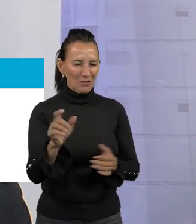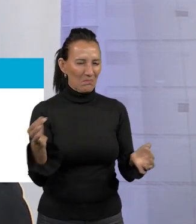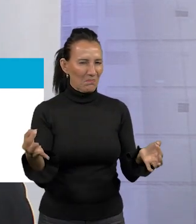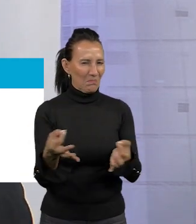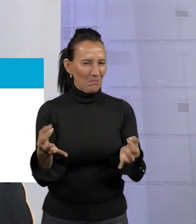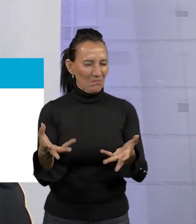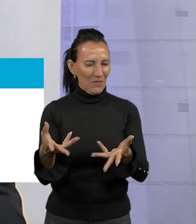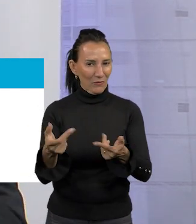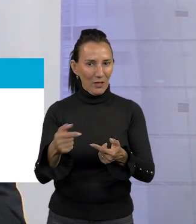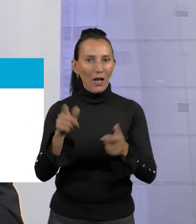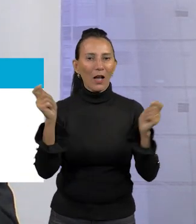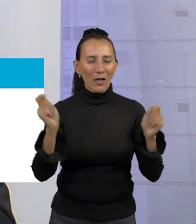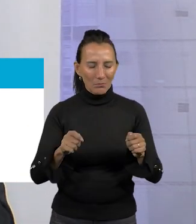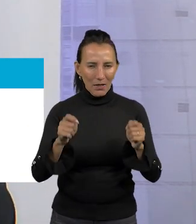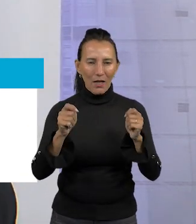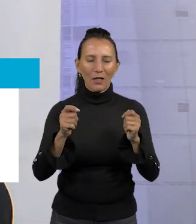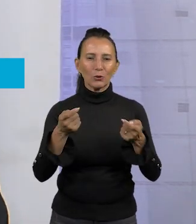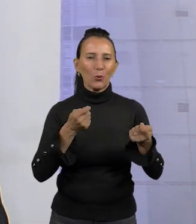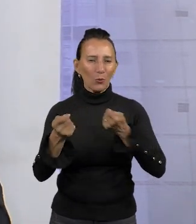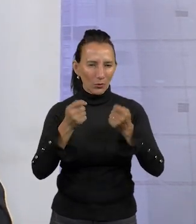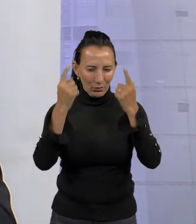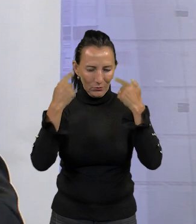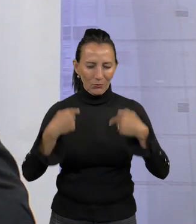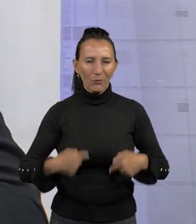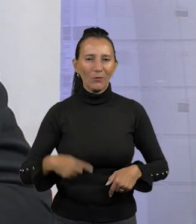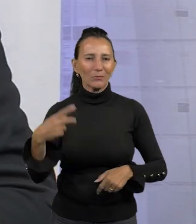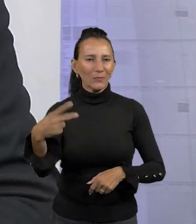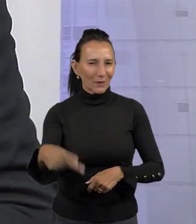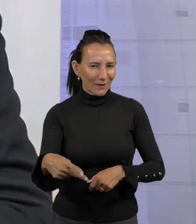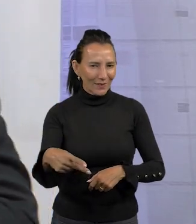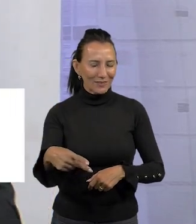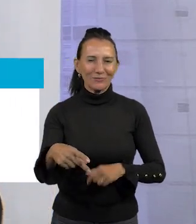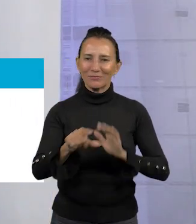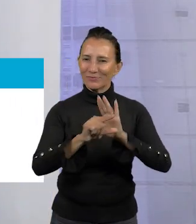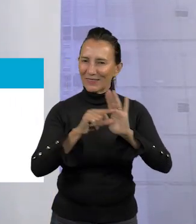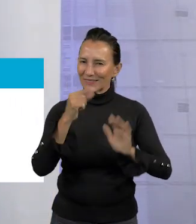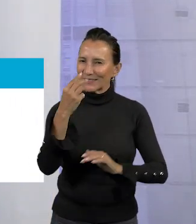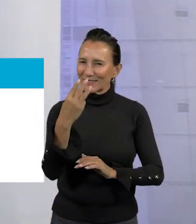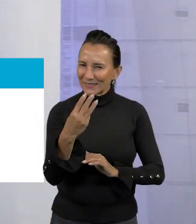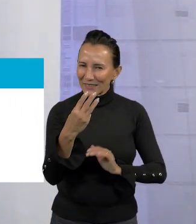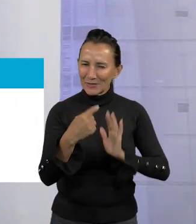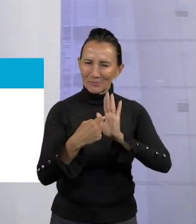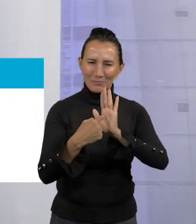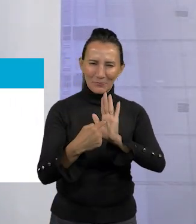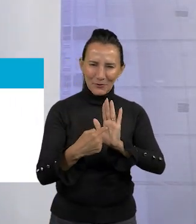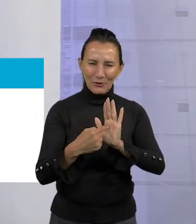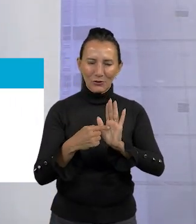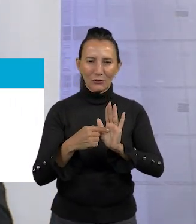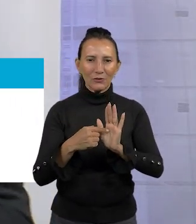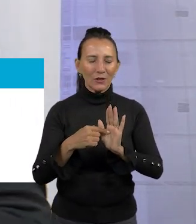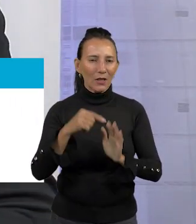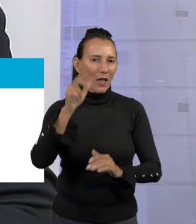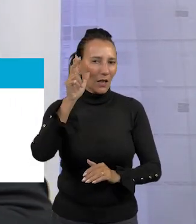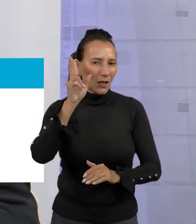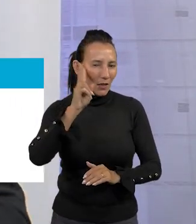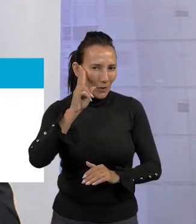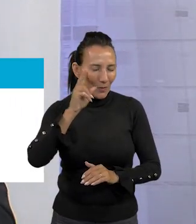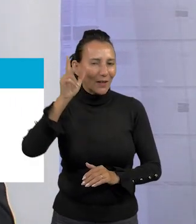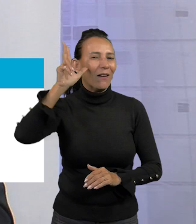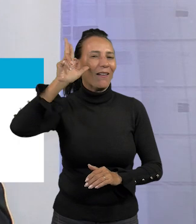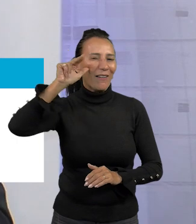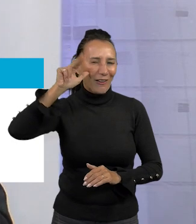refriar todo o corpo o Versículo 3 diz assim ora nós pomos freios nos nas bocas dos